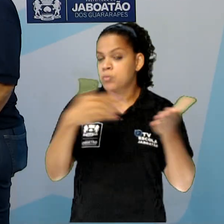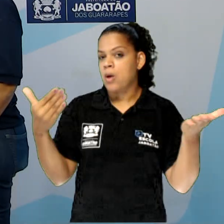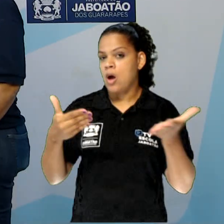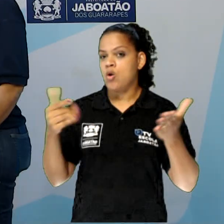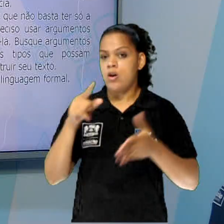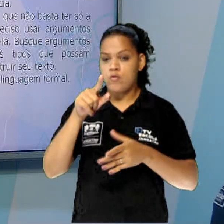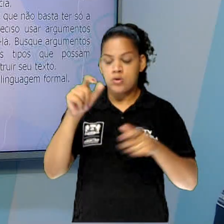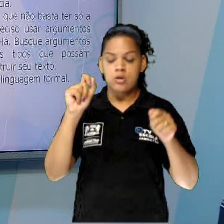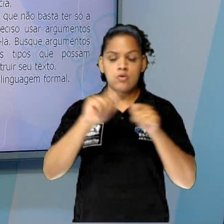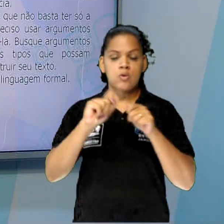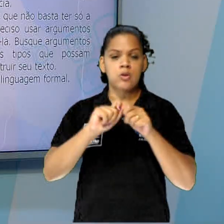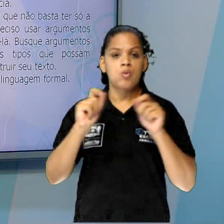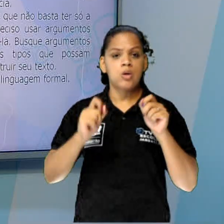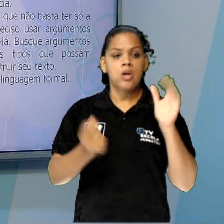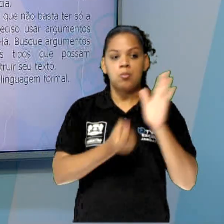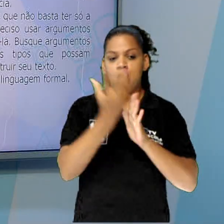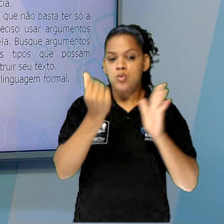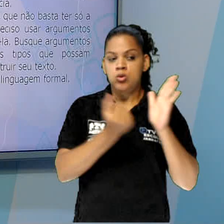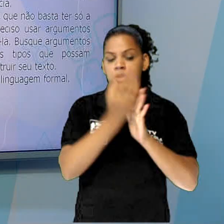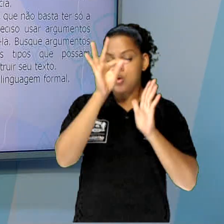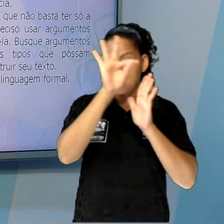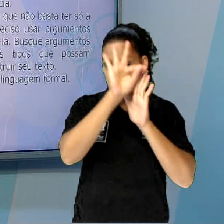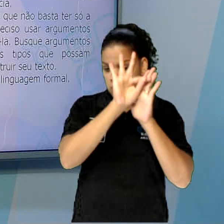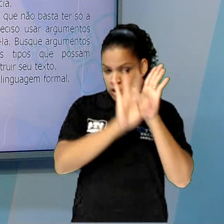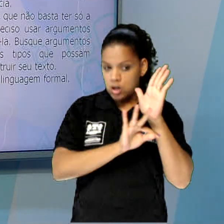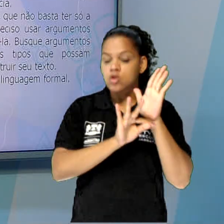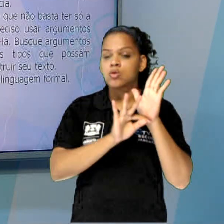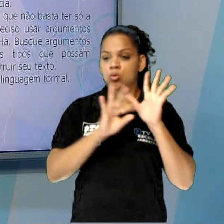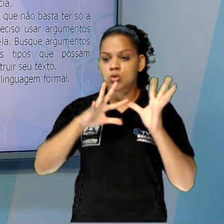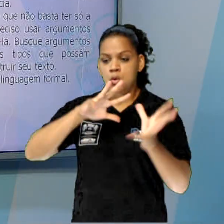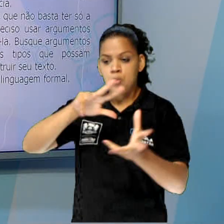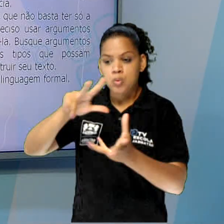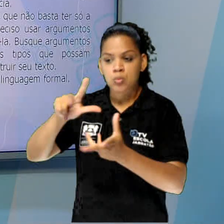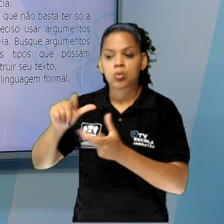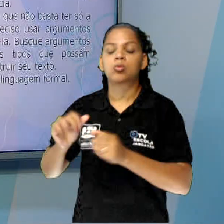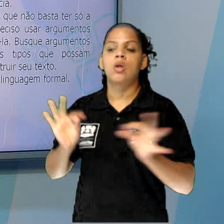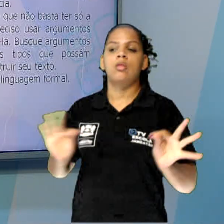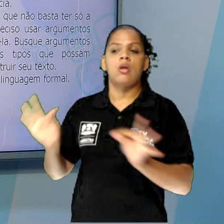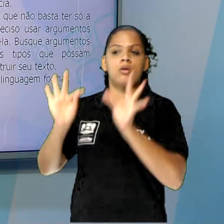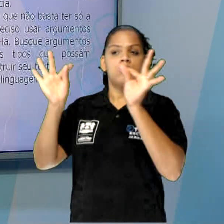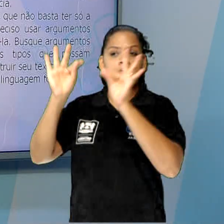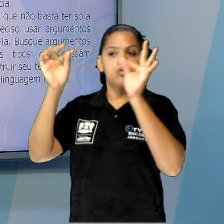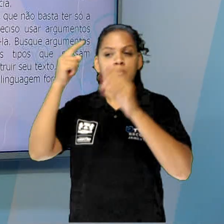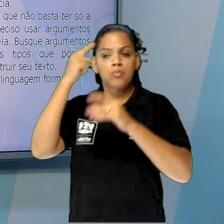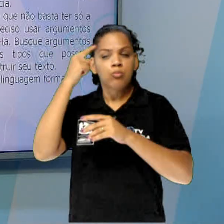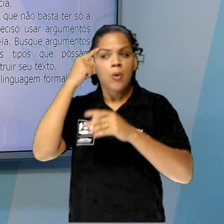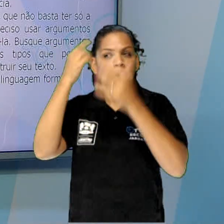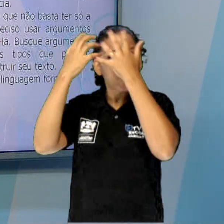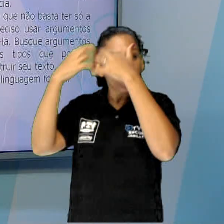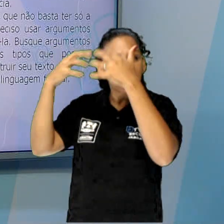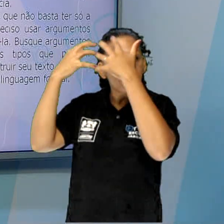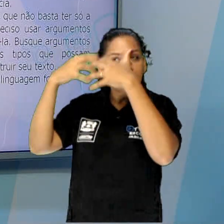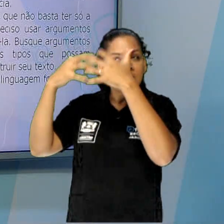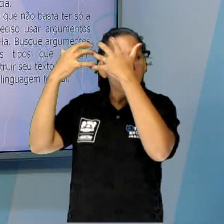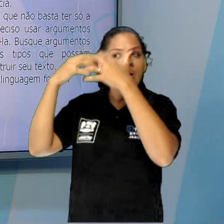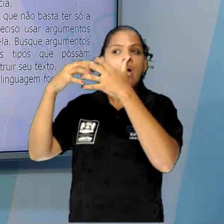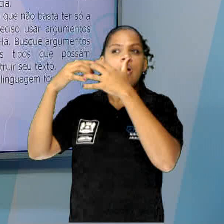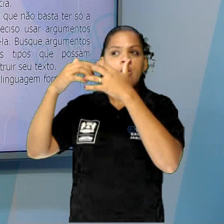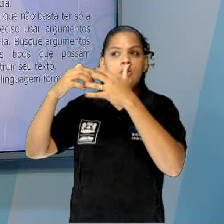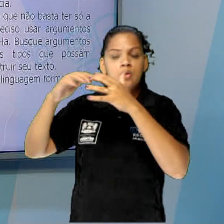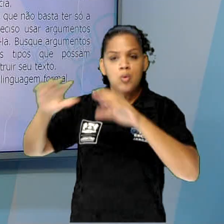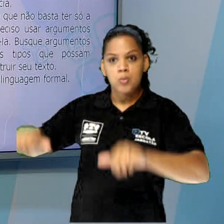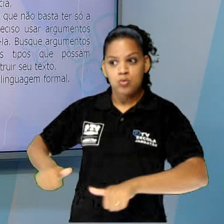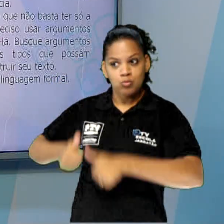Produza um artigo de opinião sobre o mundo da tecnologia. Busque refletir sobre os benefícios e desafios